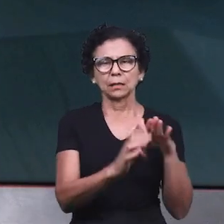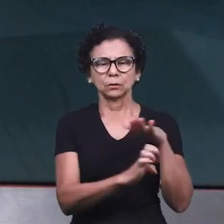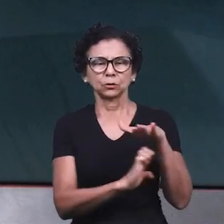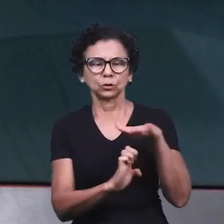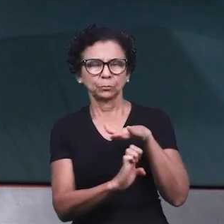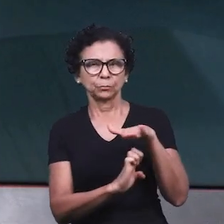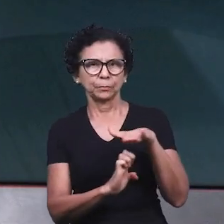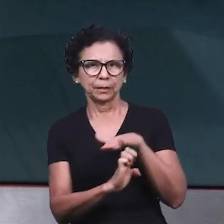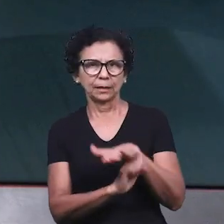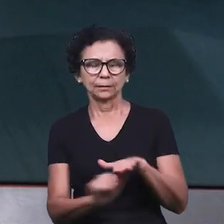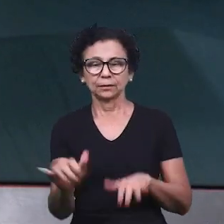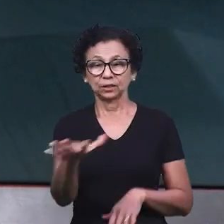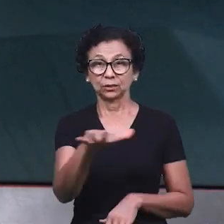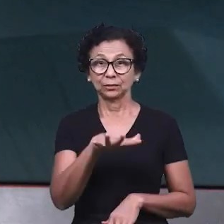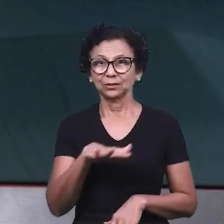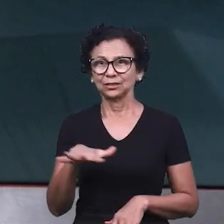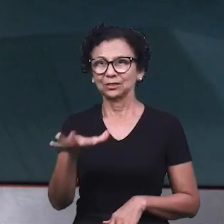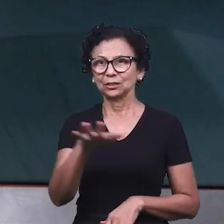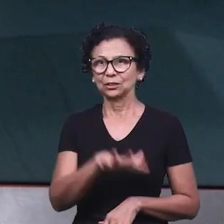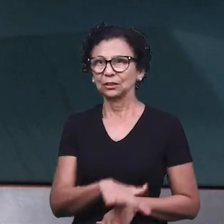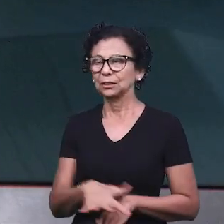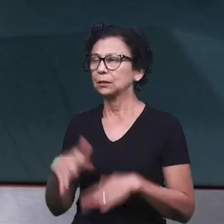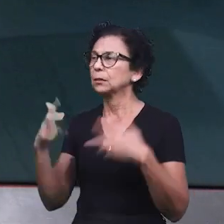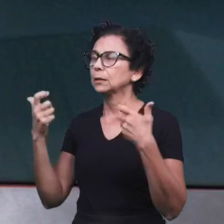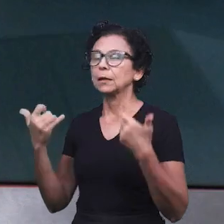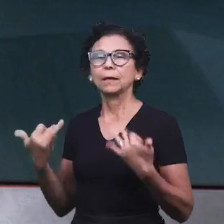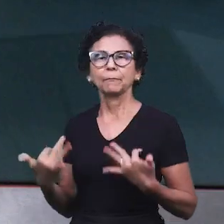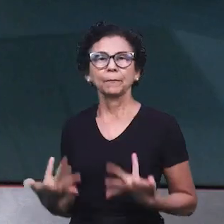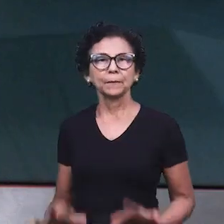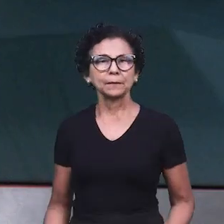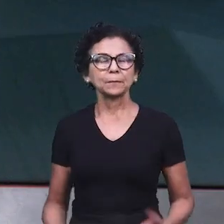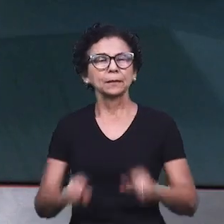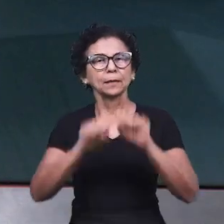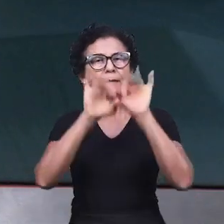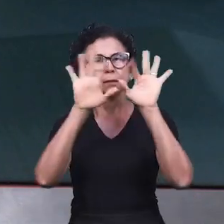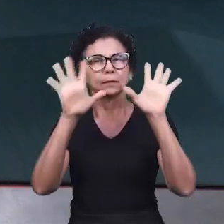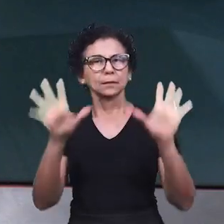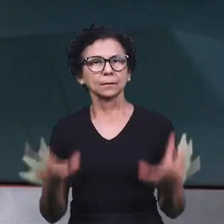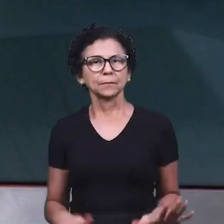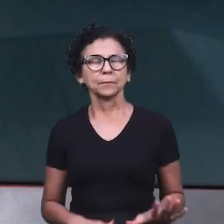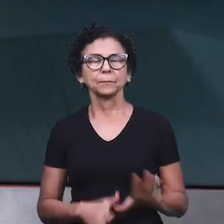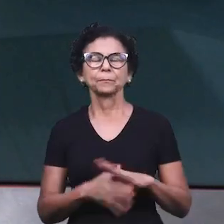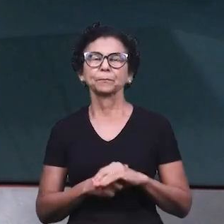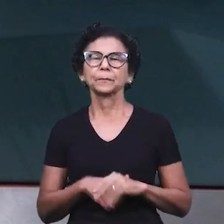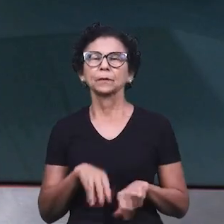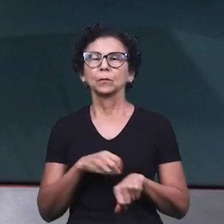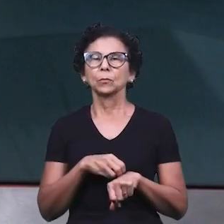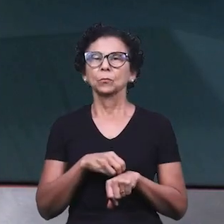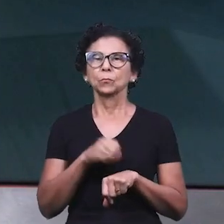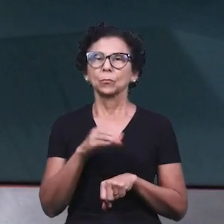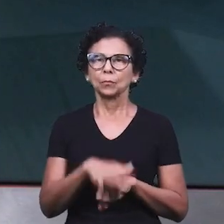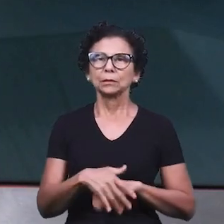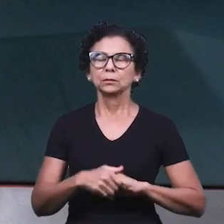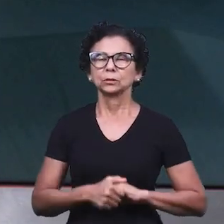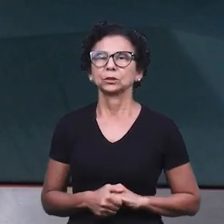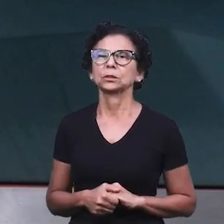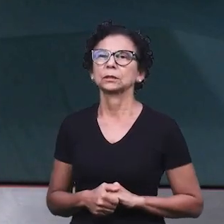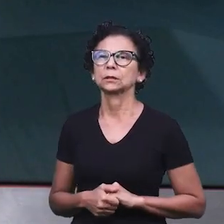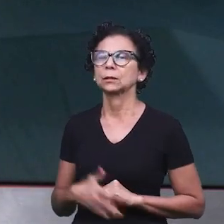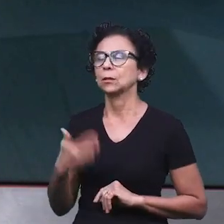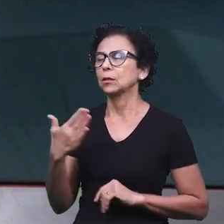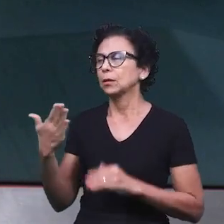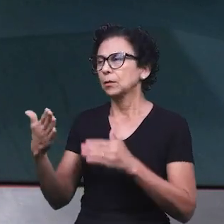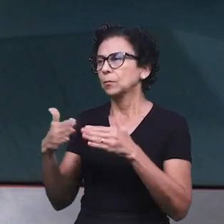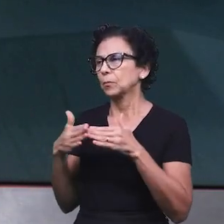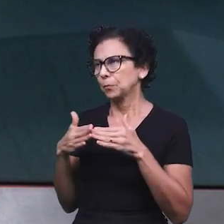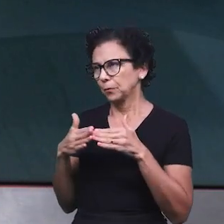financeiro e empresarial de forma geral, que vai nos trazer essa orientação. Passamos